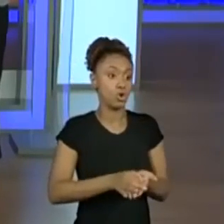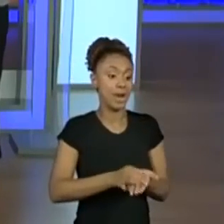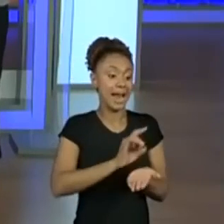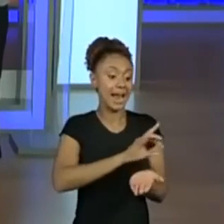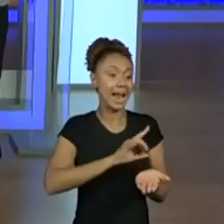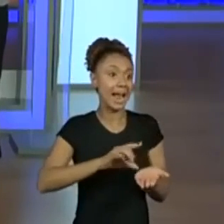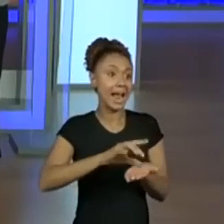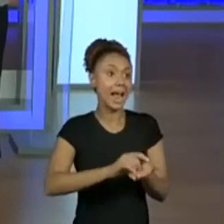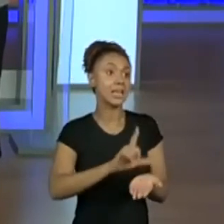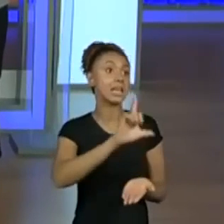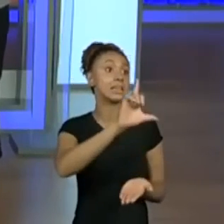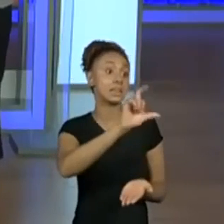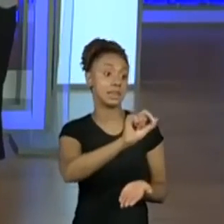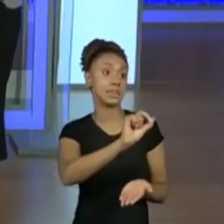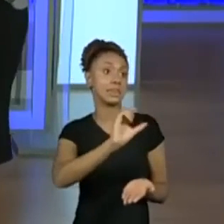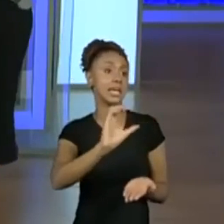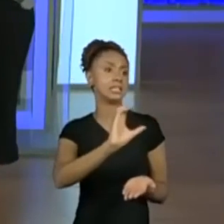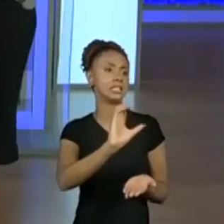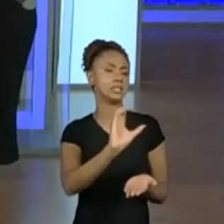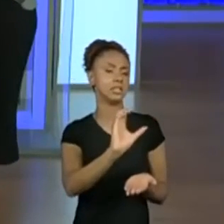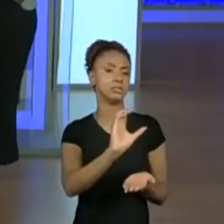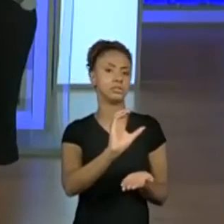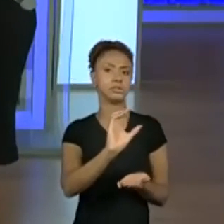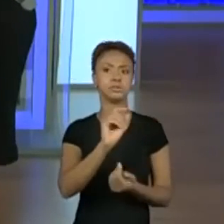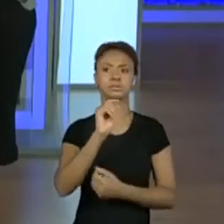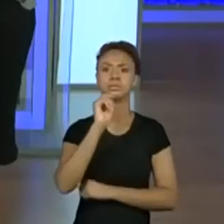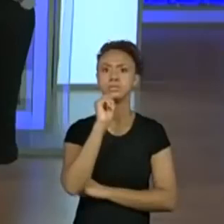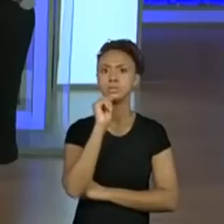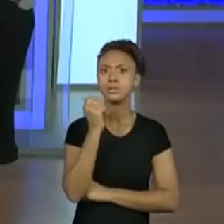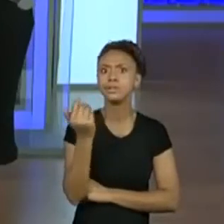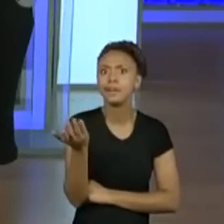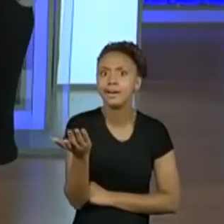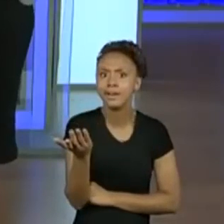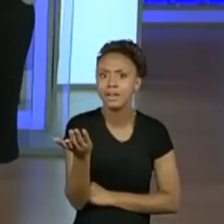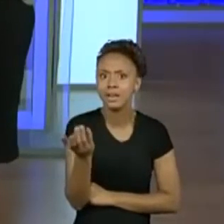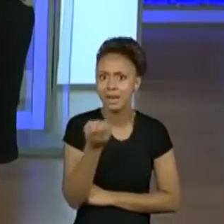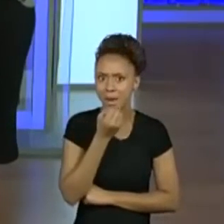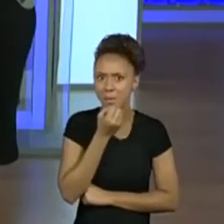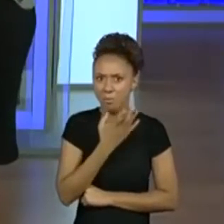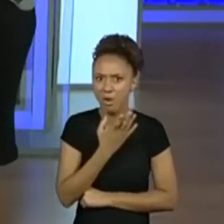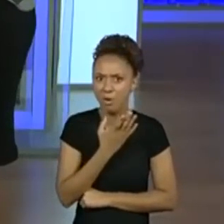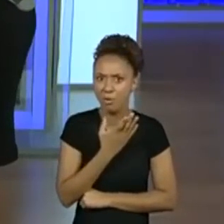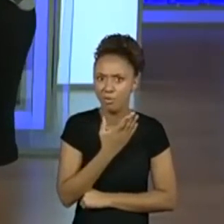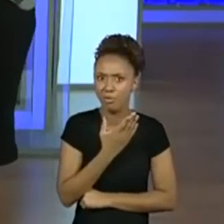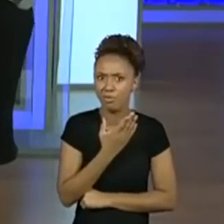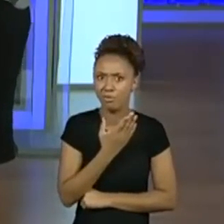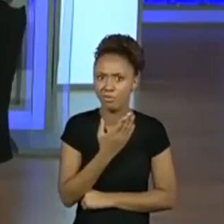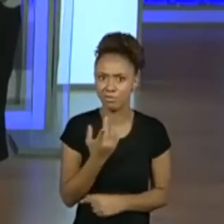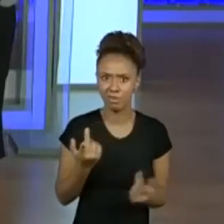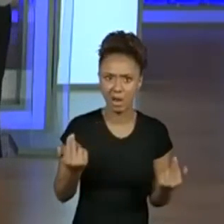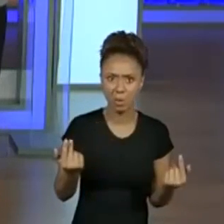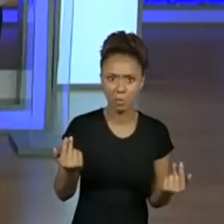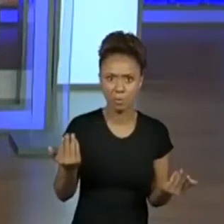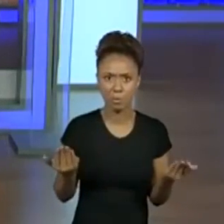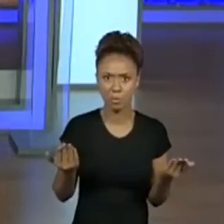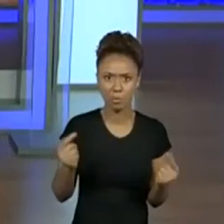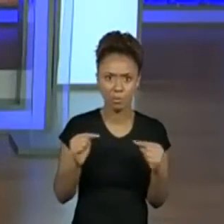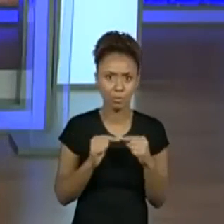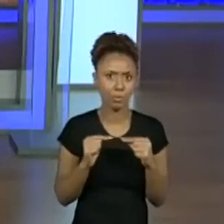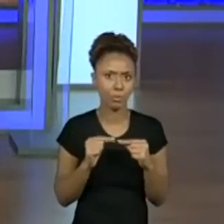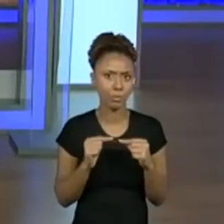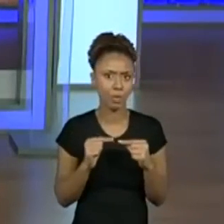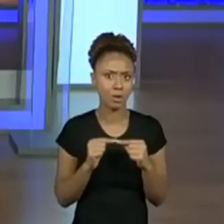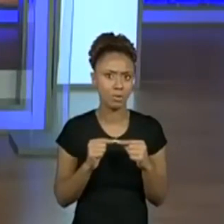Uhum. E aí, pessoal, será que eu faria uma boa troca eu com uma moeda de R$1, uma moedinha só de R$1? Ela está falando para eu trocar